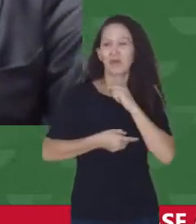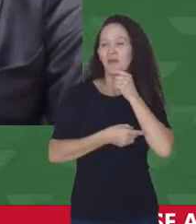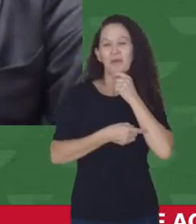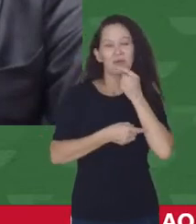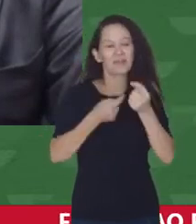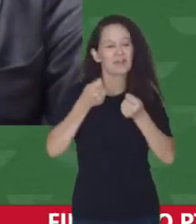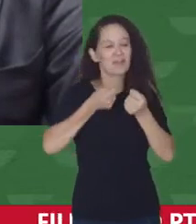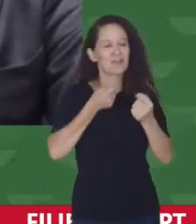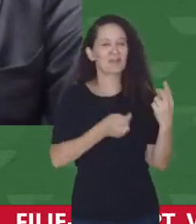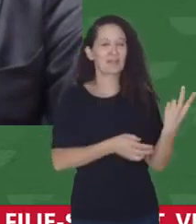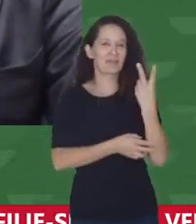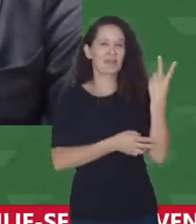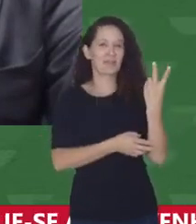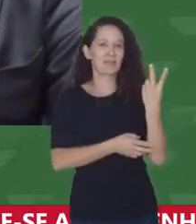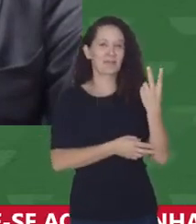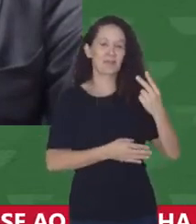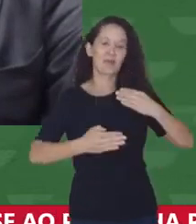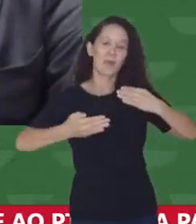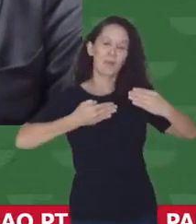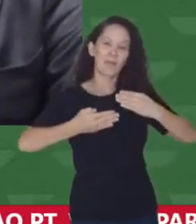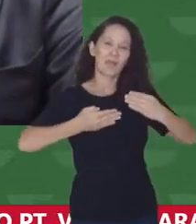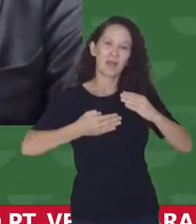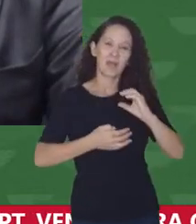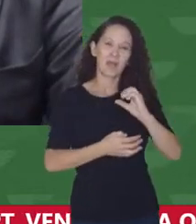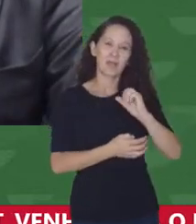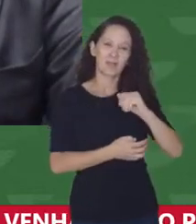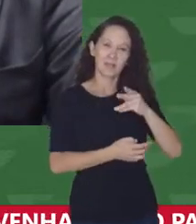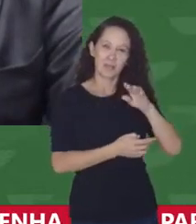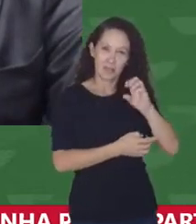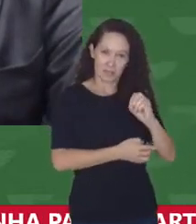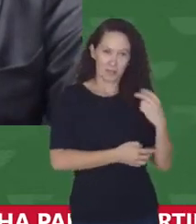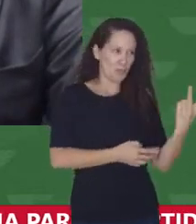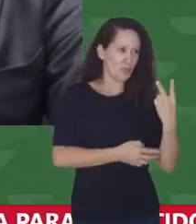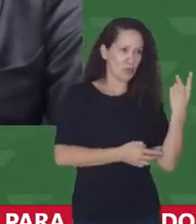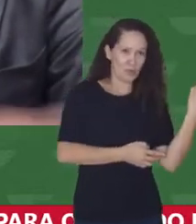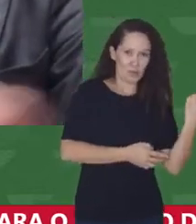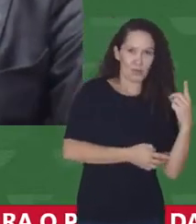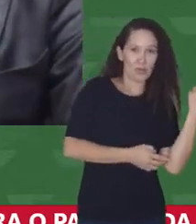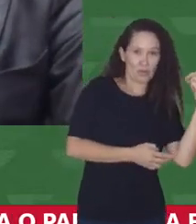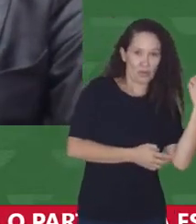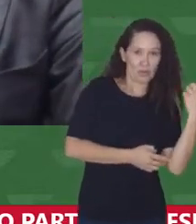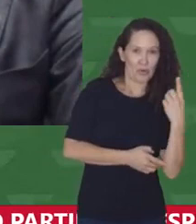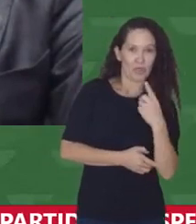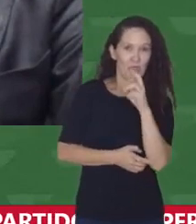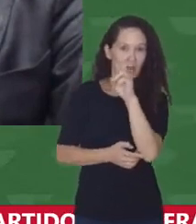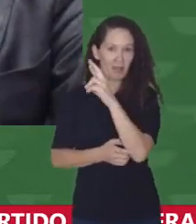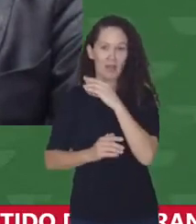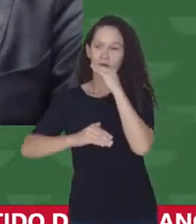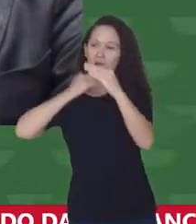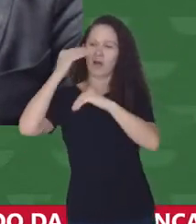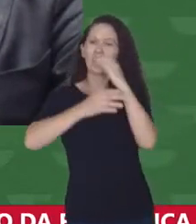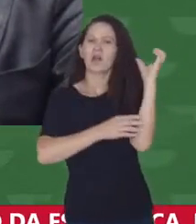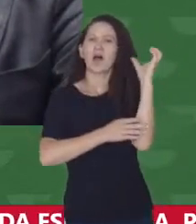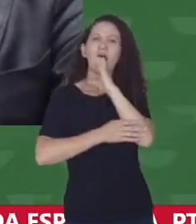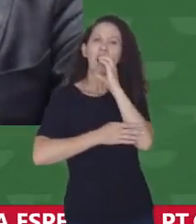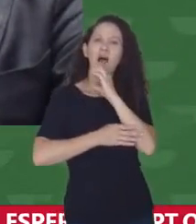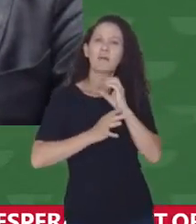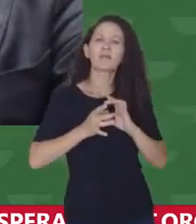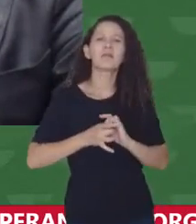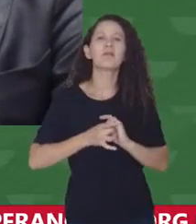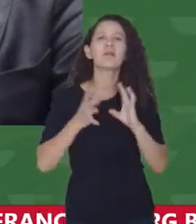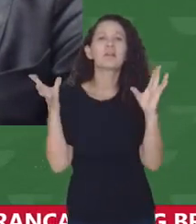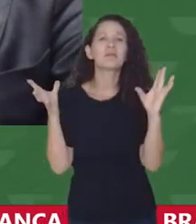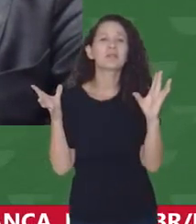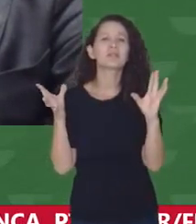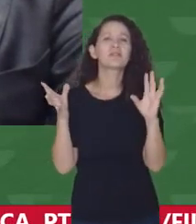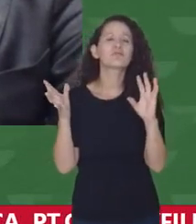mais controlar o preço. No mercado de câmbio, você avançou muito rapidamente na liberalização do mercado de